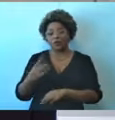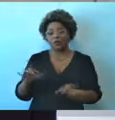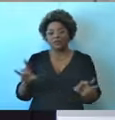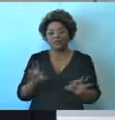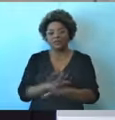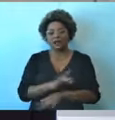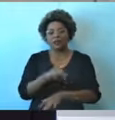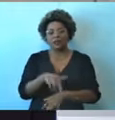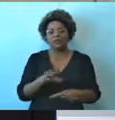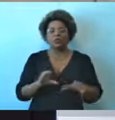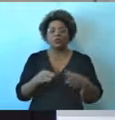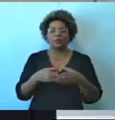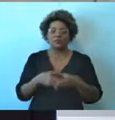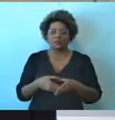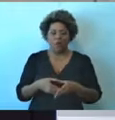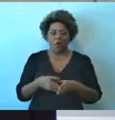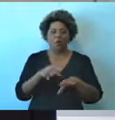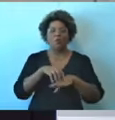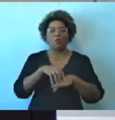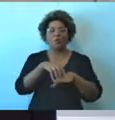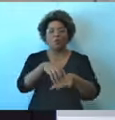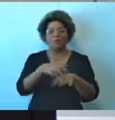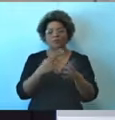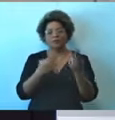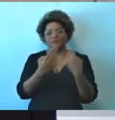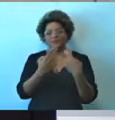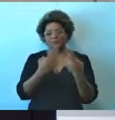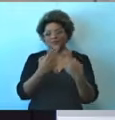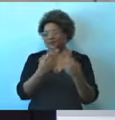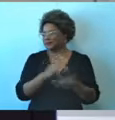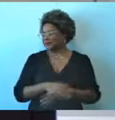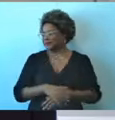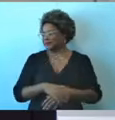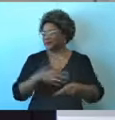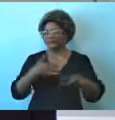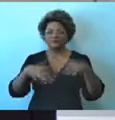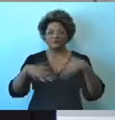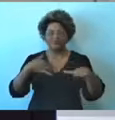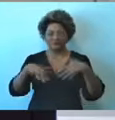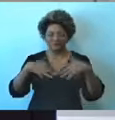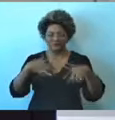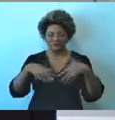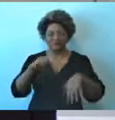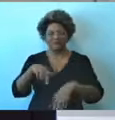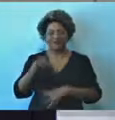Mobilidade Urbana. Agradeço a presença de todos e vamos juntos aí para resolver os problemas da nossa cidade. Obrigado.